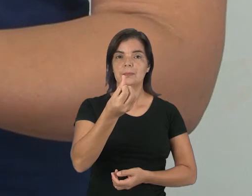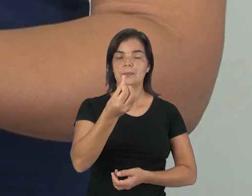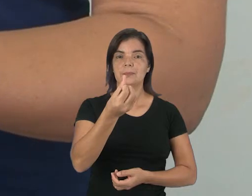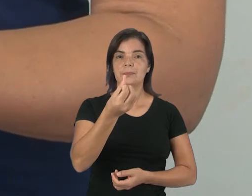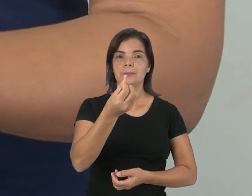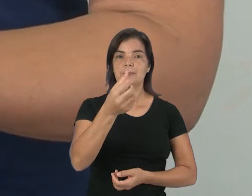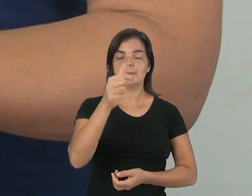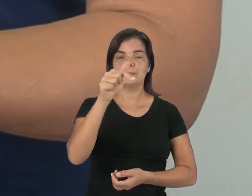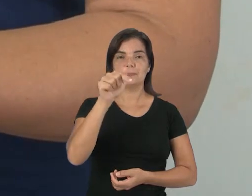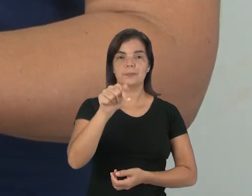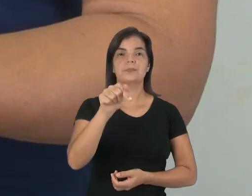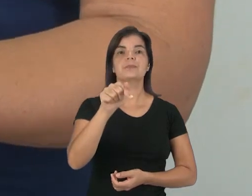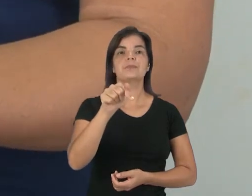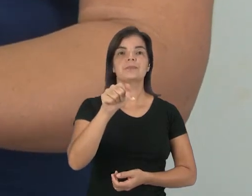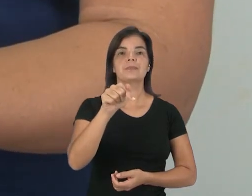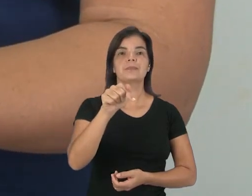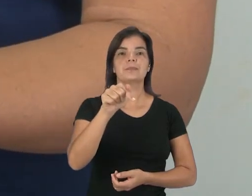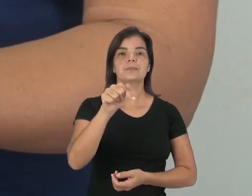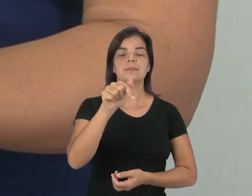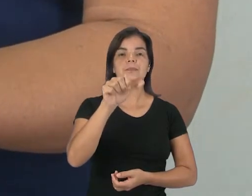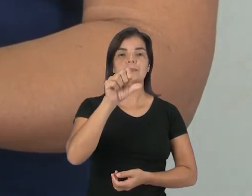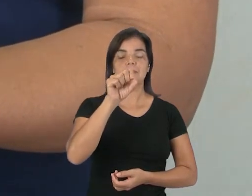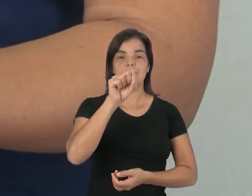6, 7,